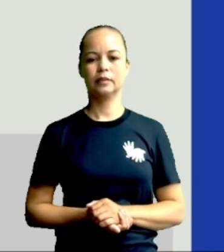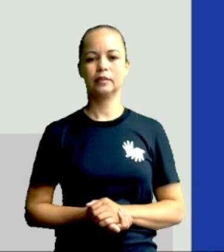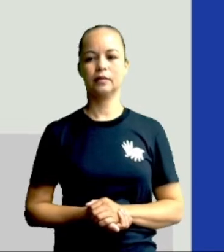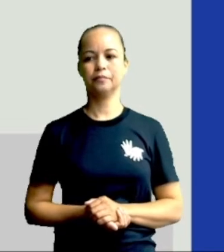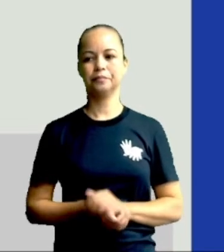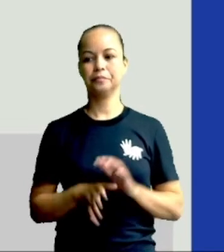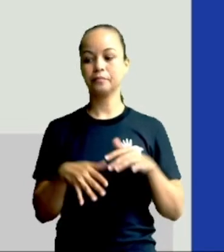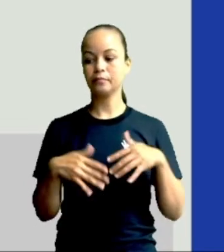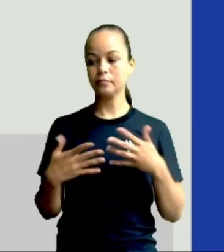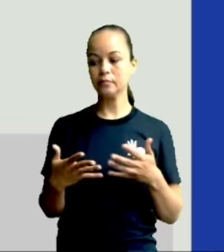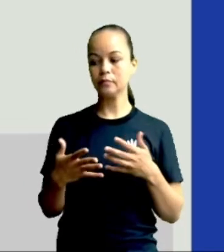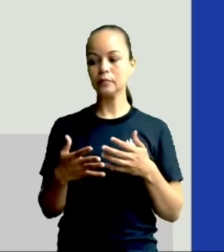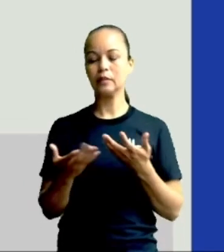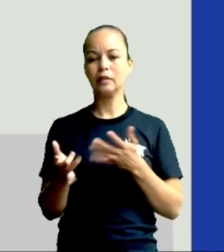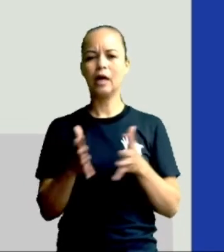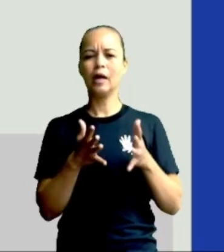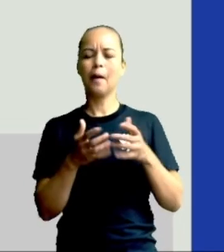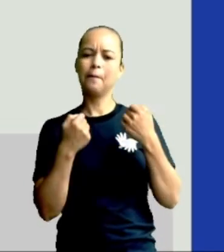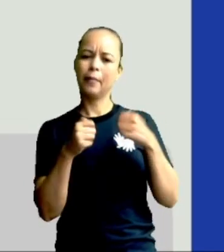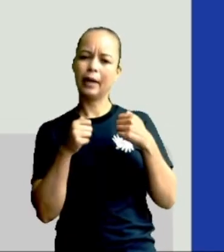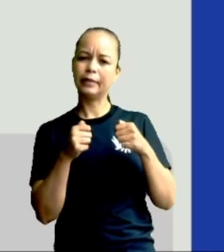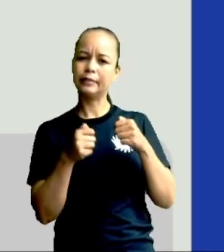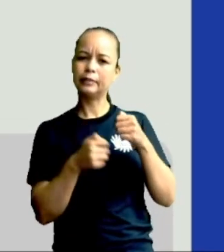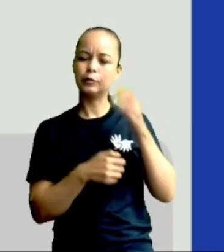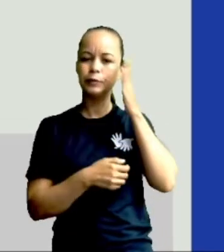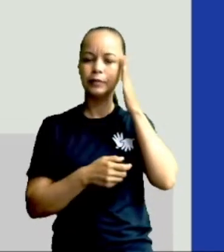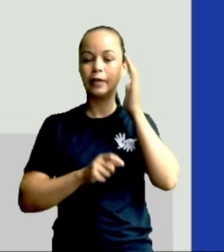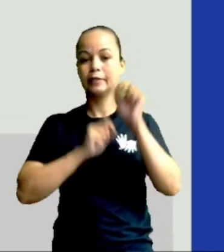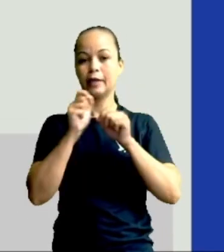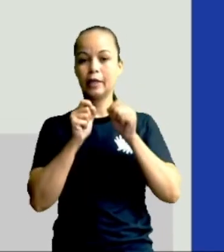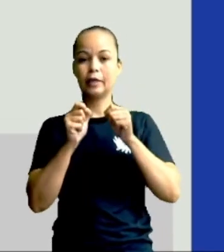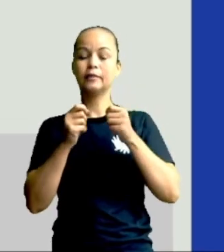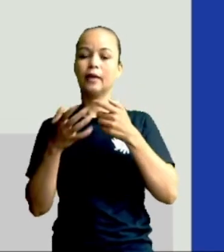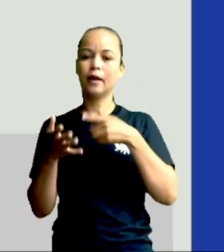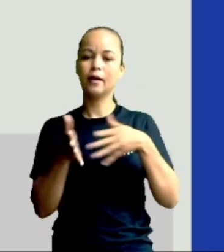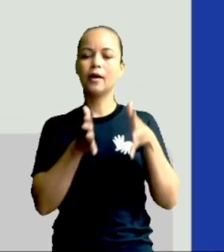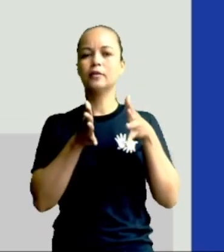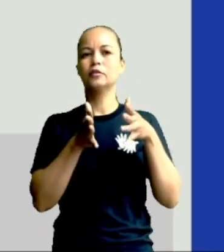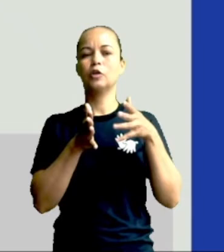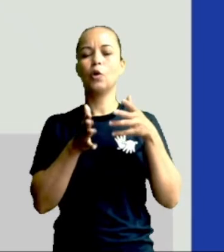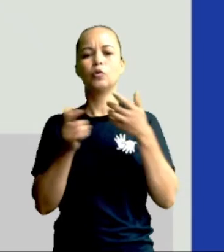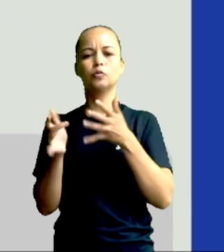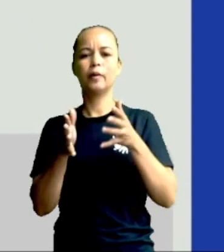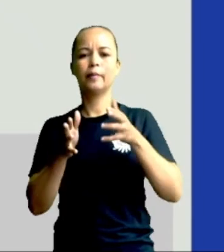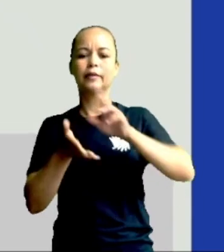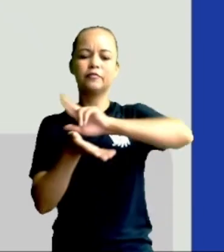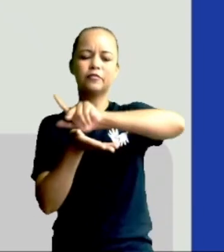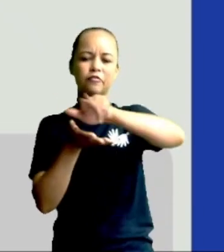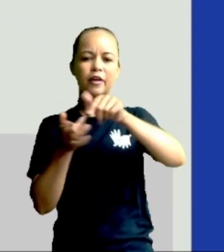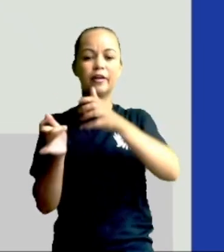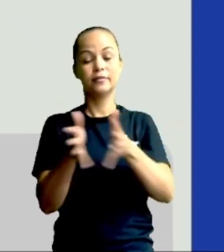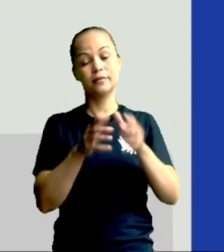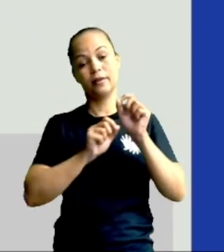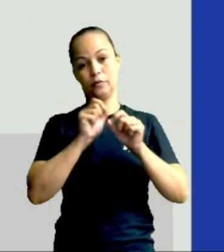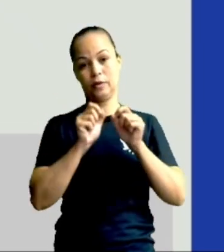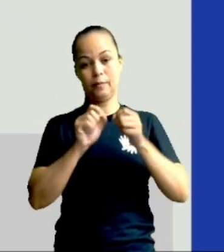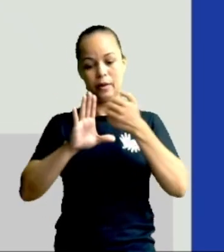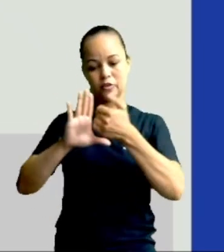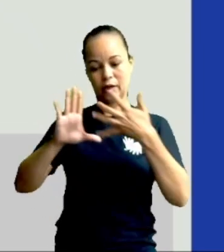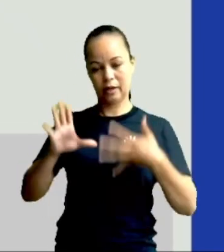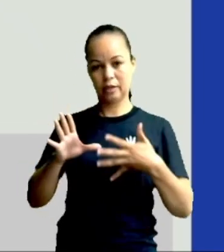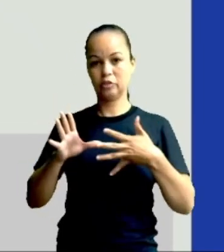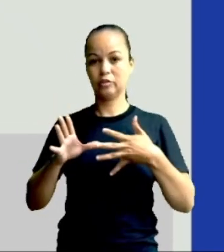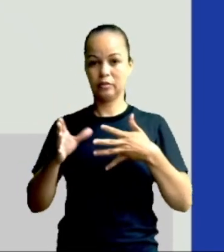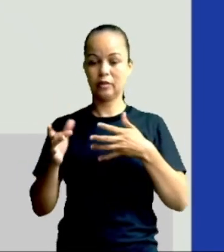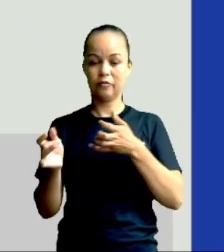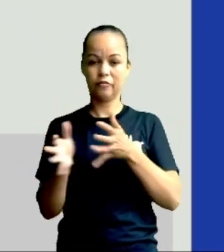Não obstante, é preciso considerar que as paisagens também possuem seus aspectos diferenciados, não tão somente pelas suas características